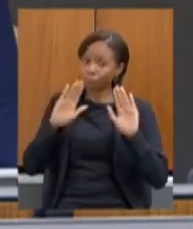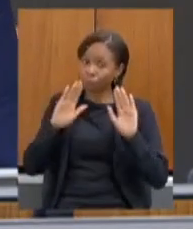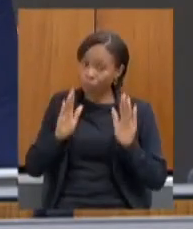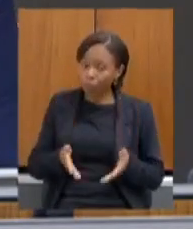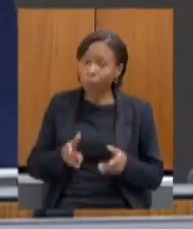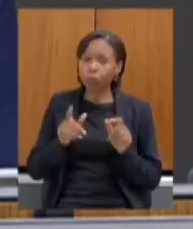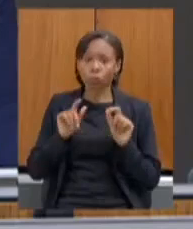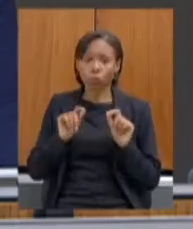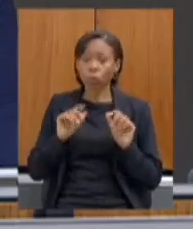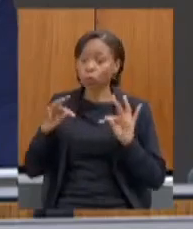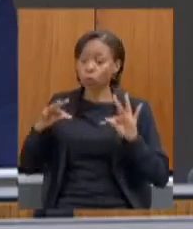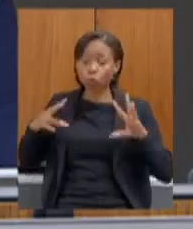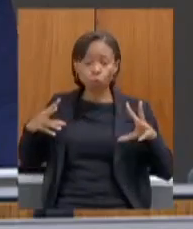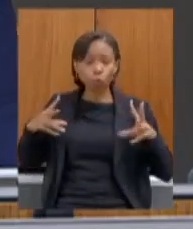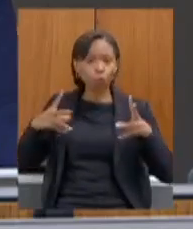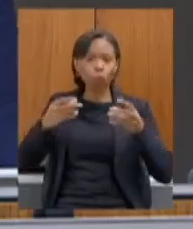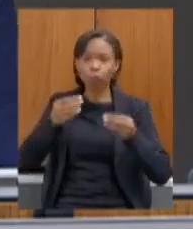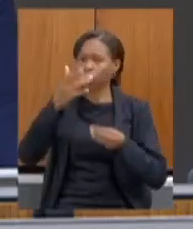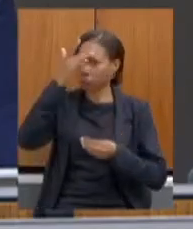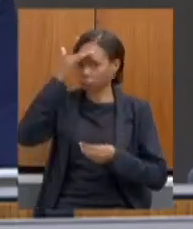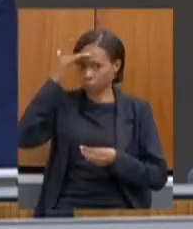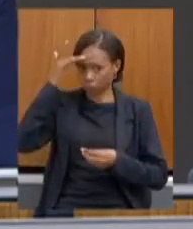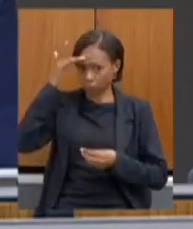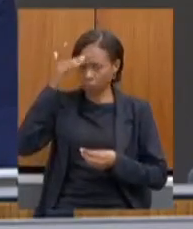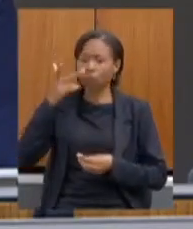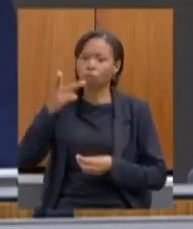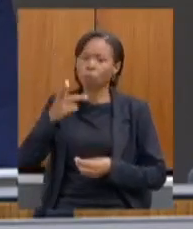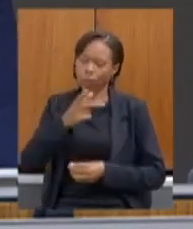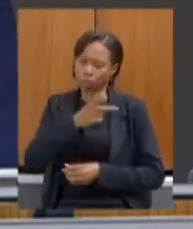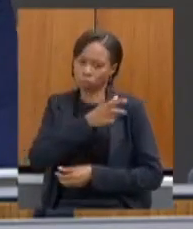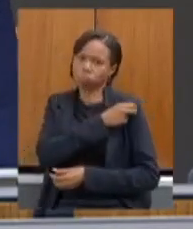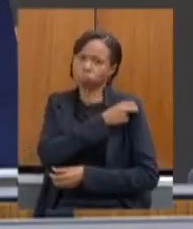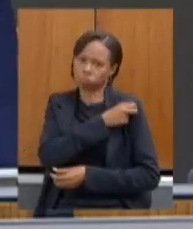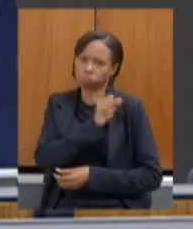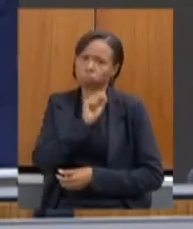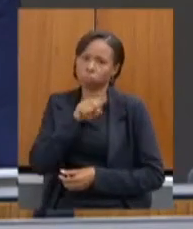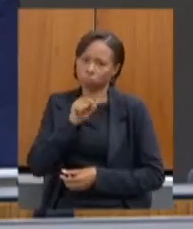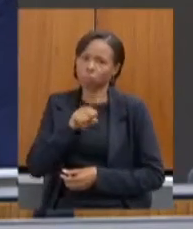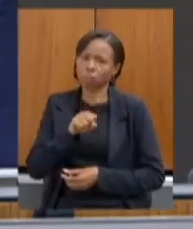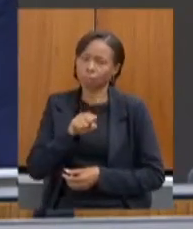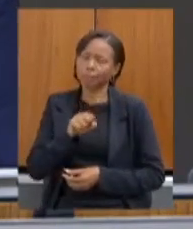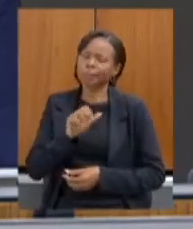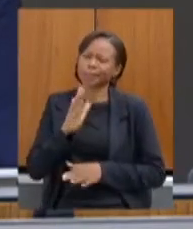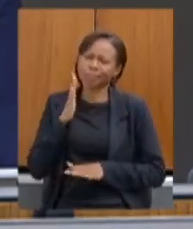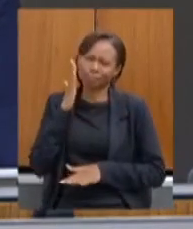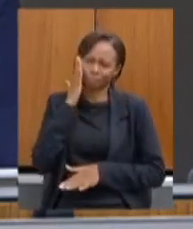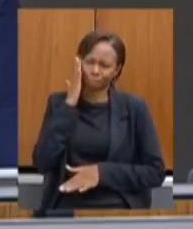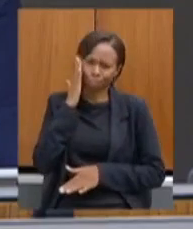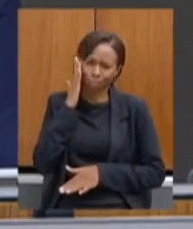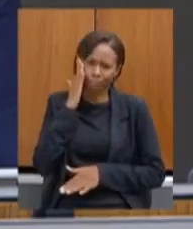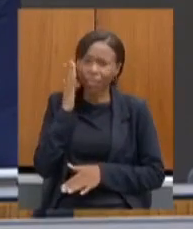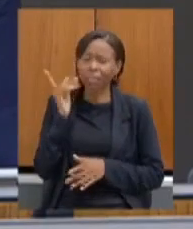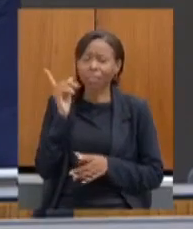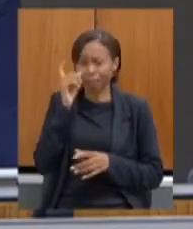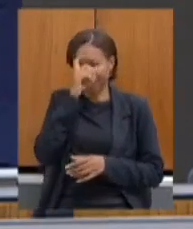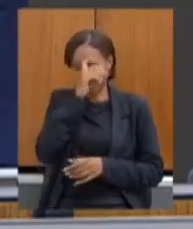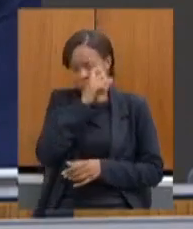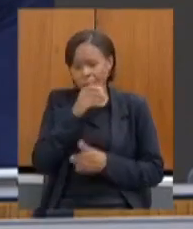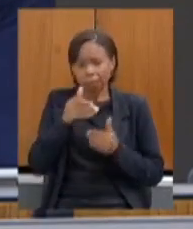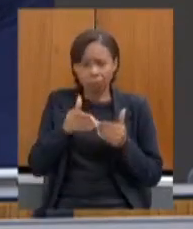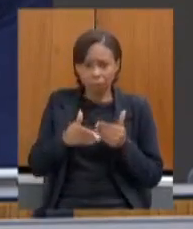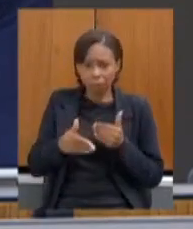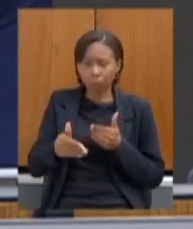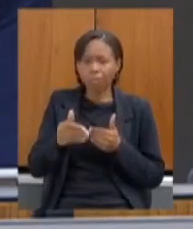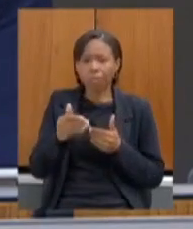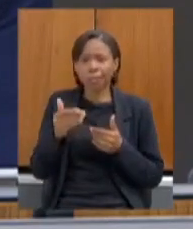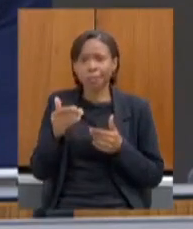à vacina do coronavírus. A gente sabe que vai ser algo complicado, a gente sabe que à medida que a vacina, o deputado Dr. Jan